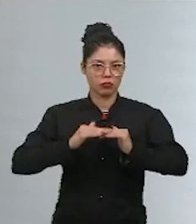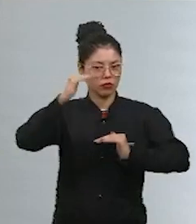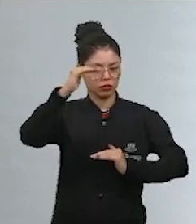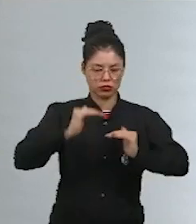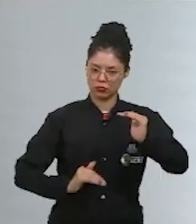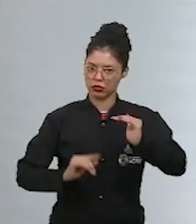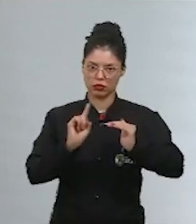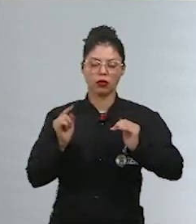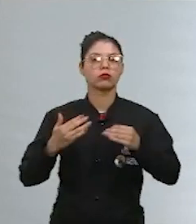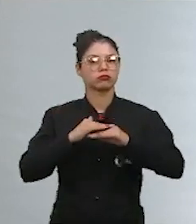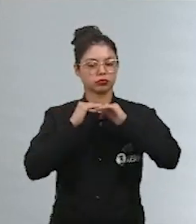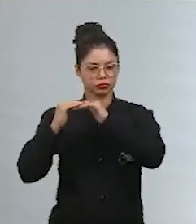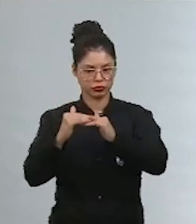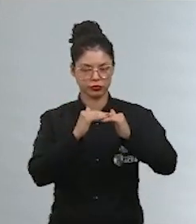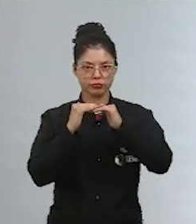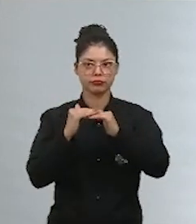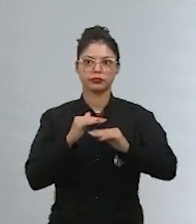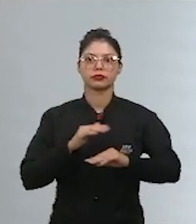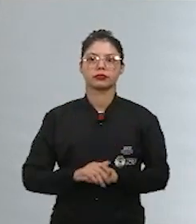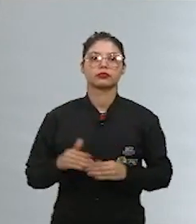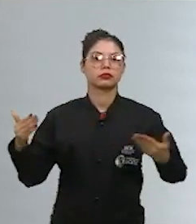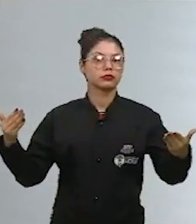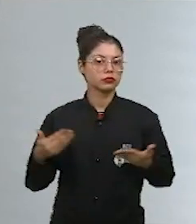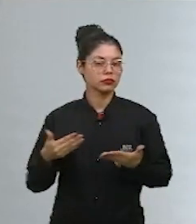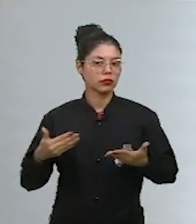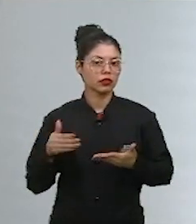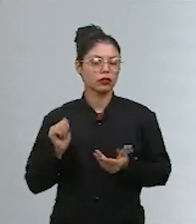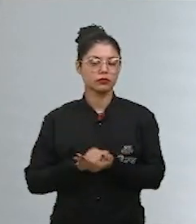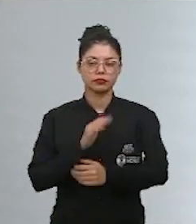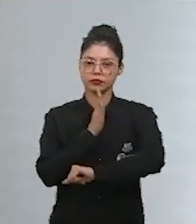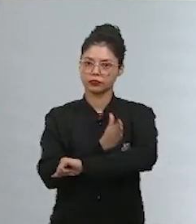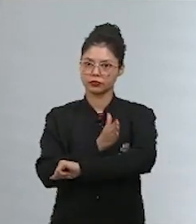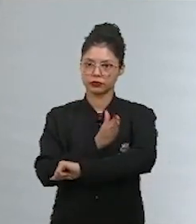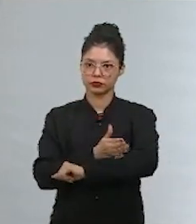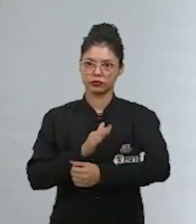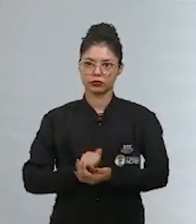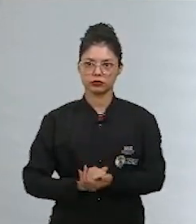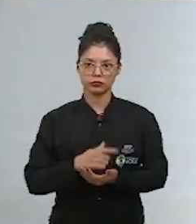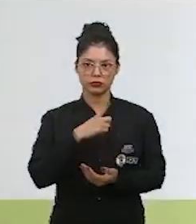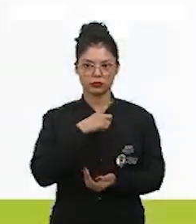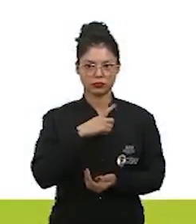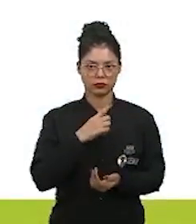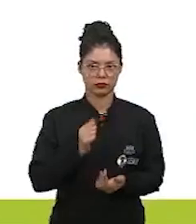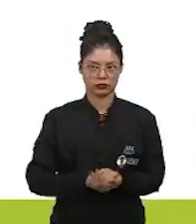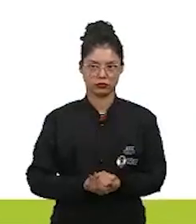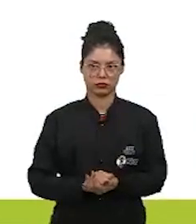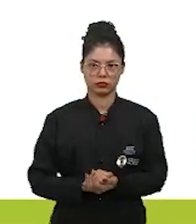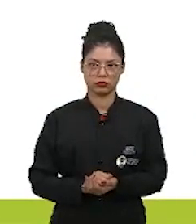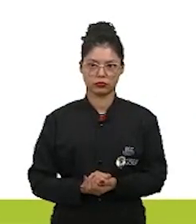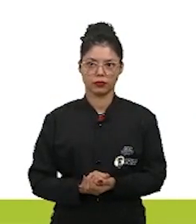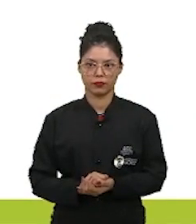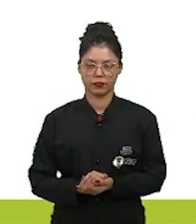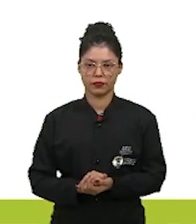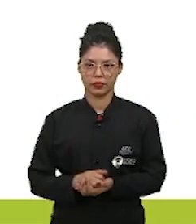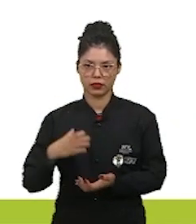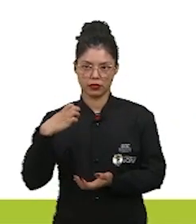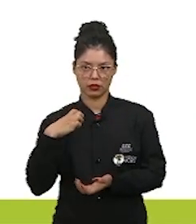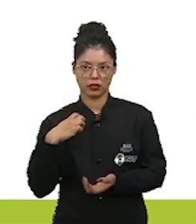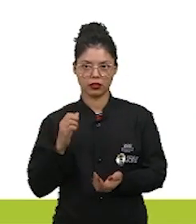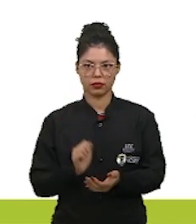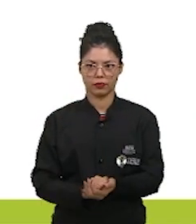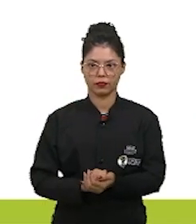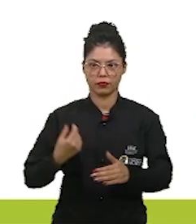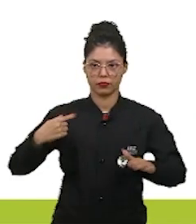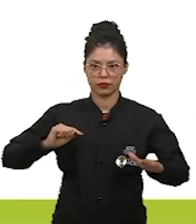é isso para Aristóteles. Agora, na Idade Média, nós temos o seguinte: a